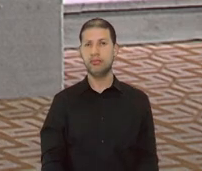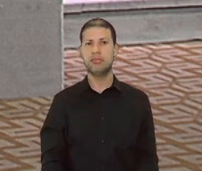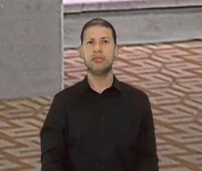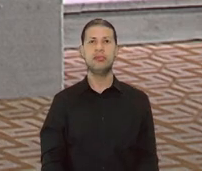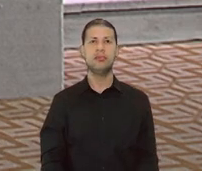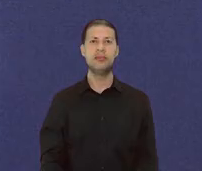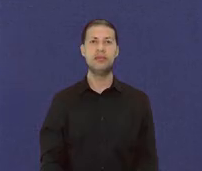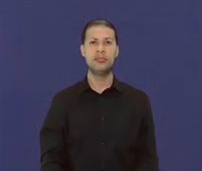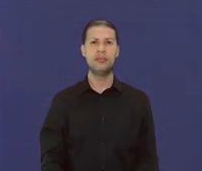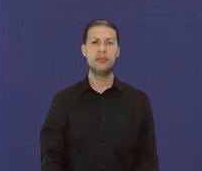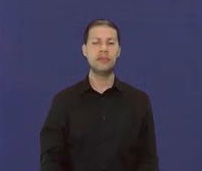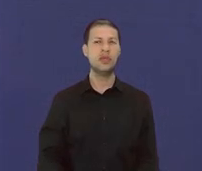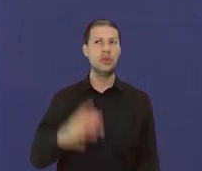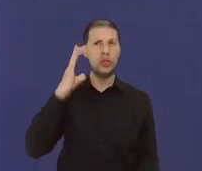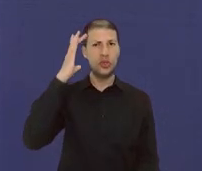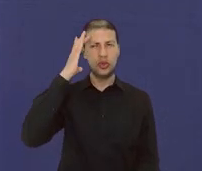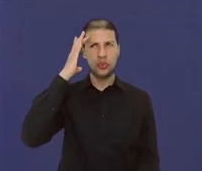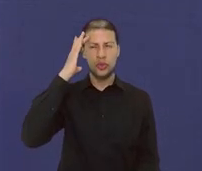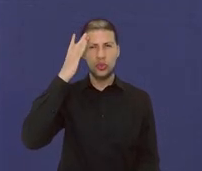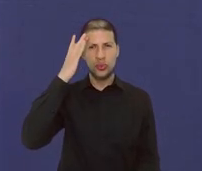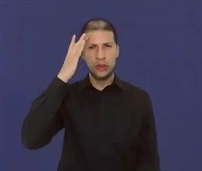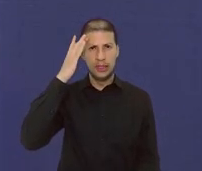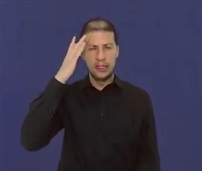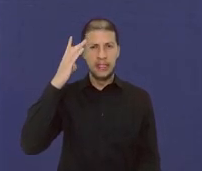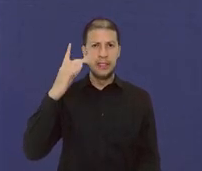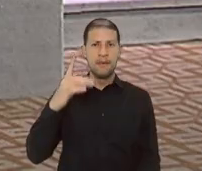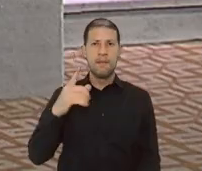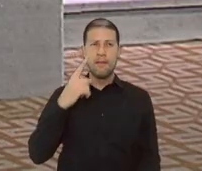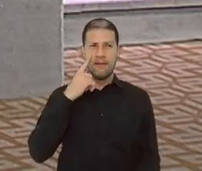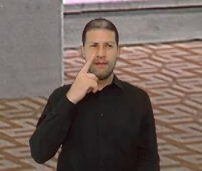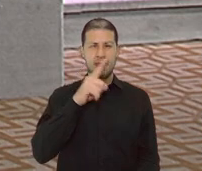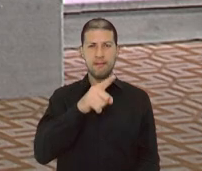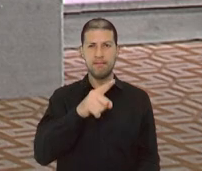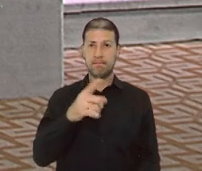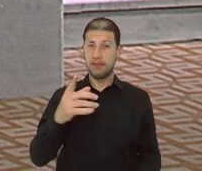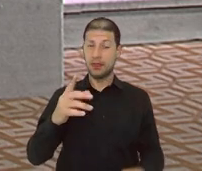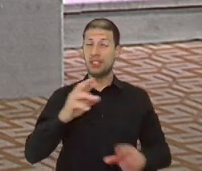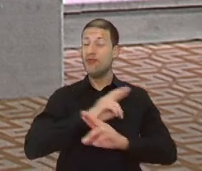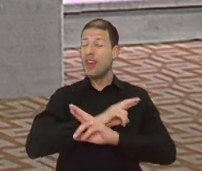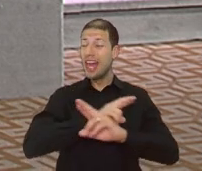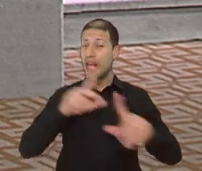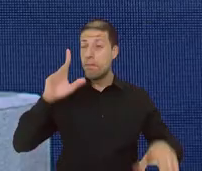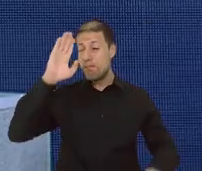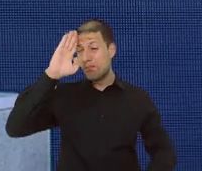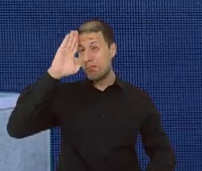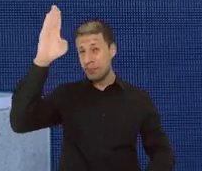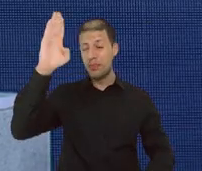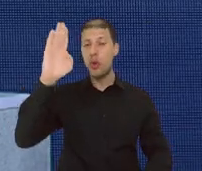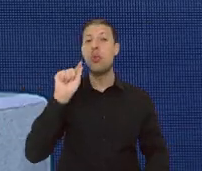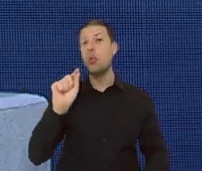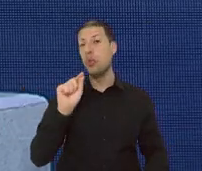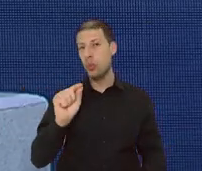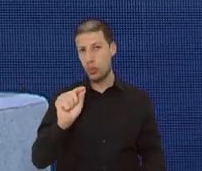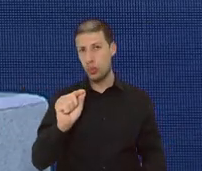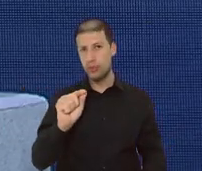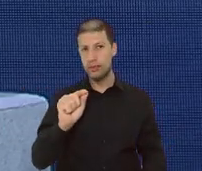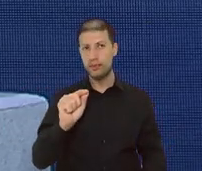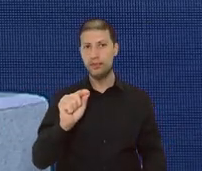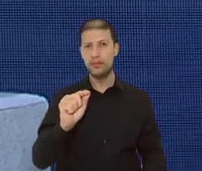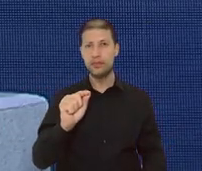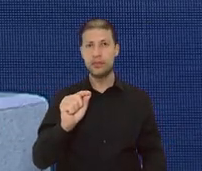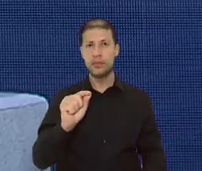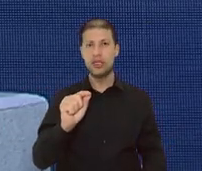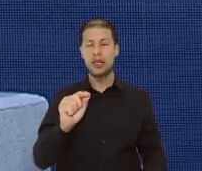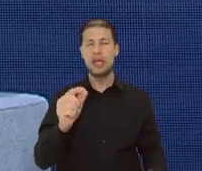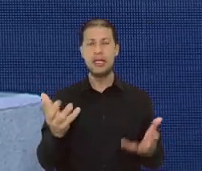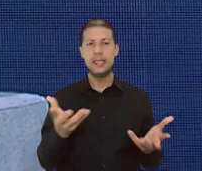acho que é a principal diferença que a gente vê acho que agora é muito